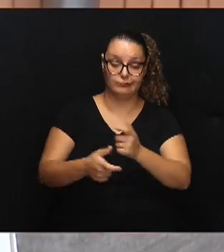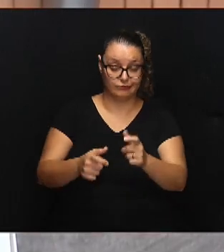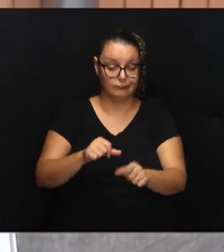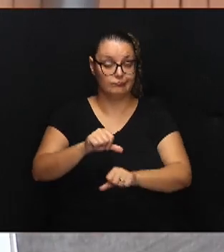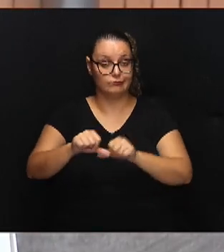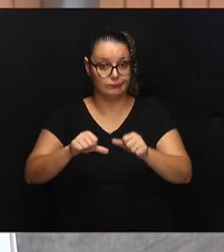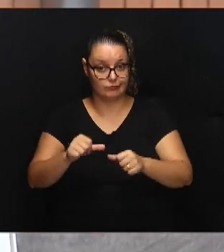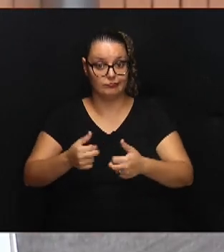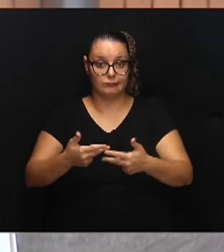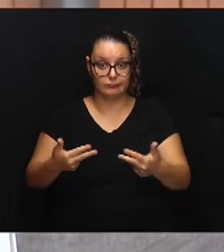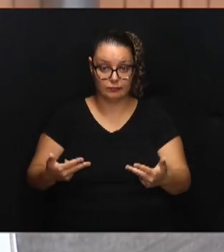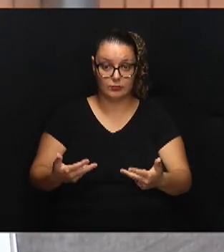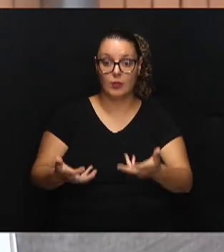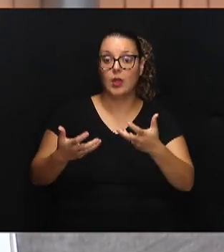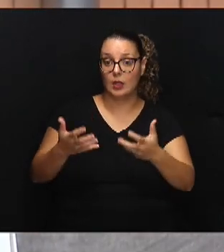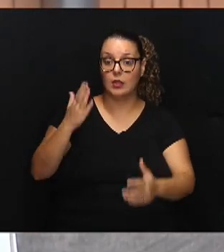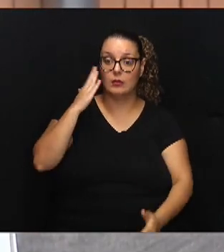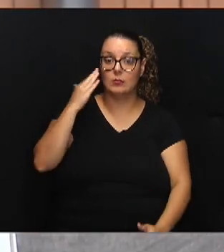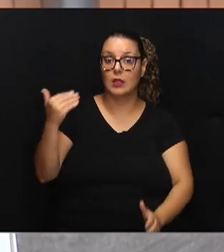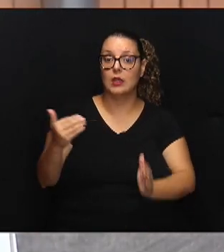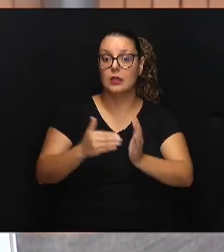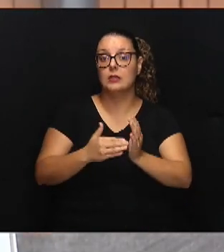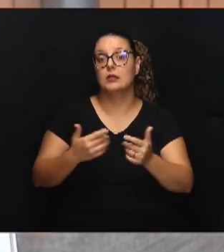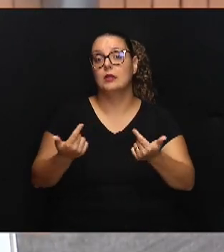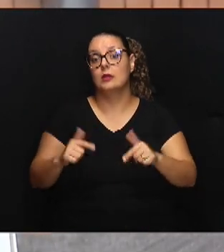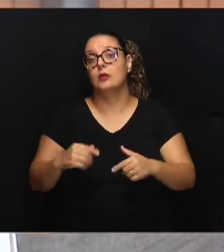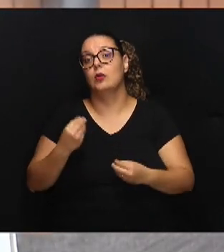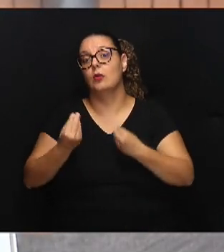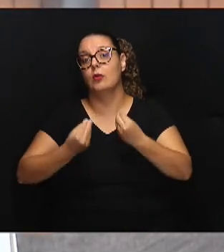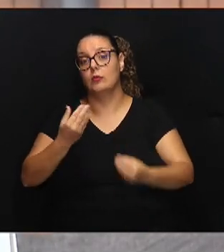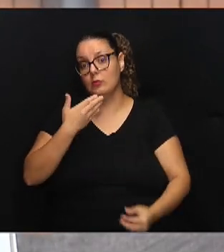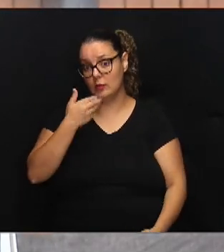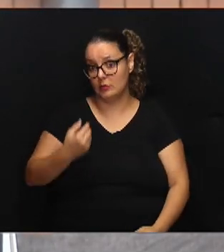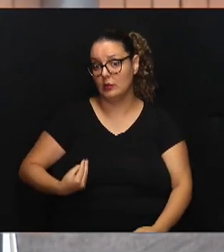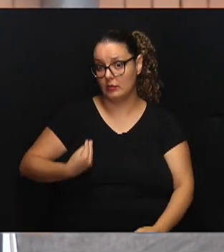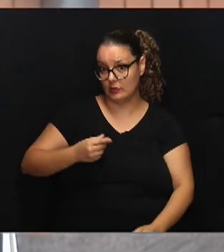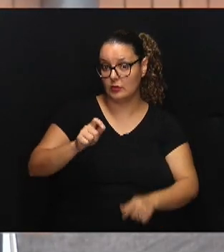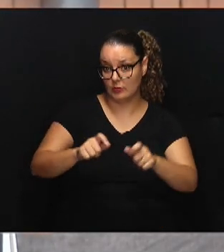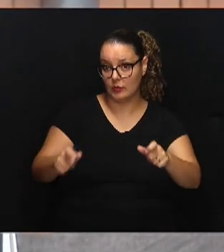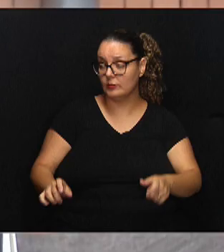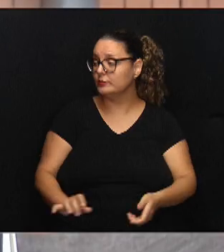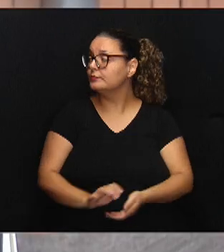mudaram e a gente quer saber até onde a gente pode ir para tentar melhorar a vida daquele povo.